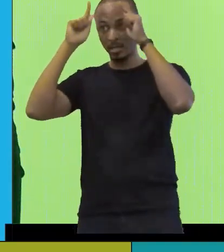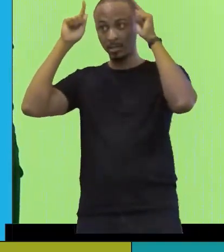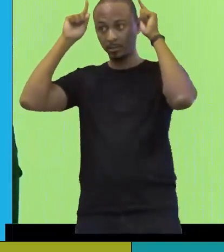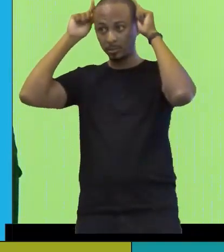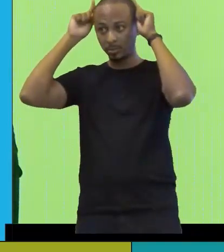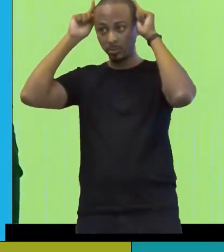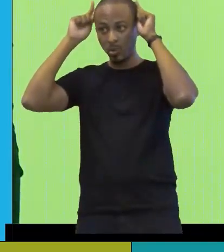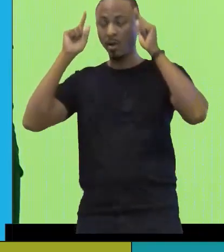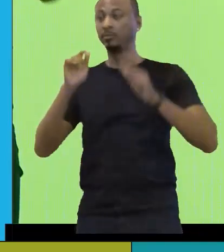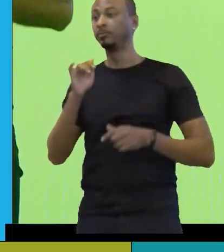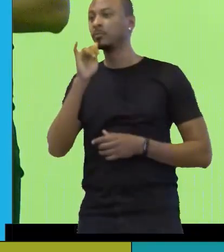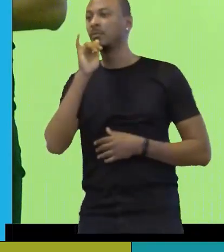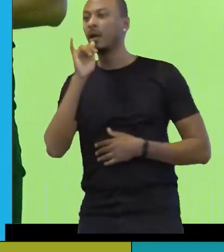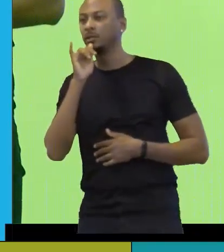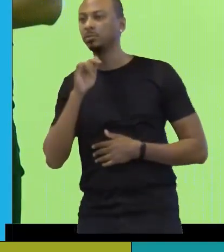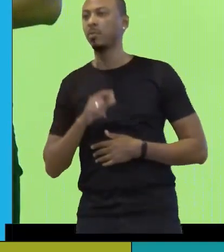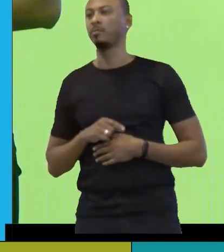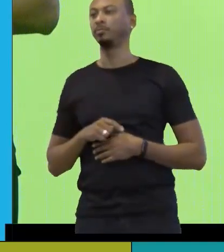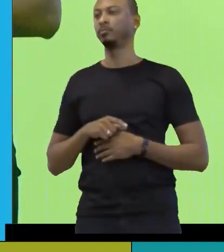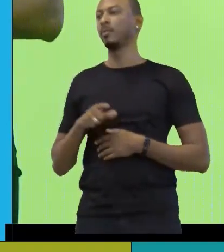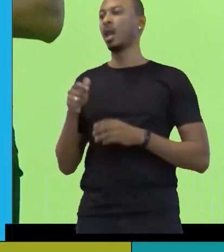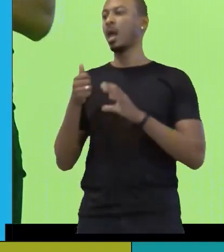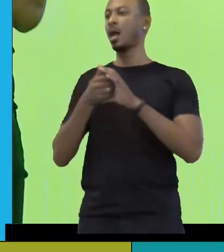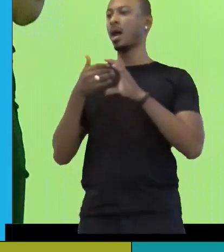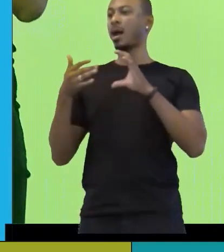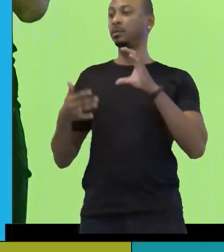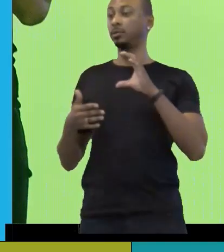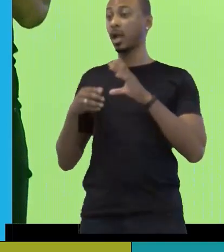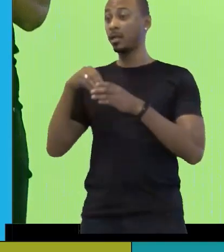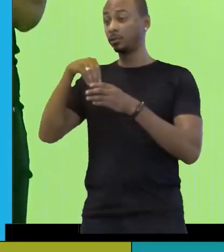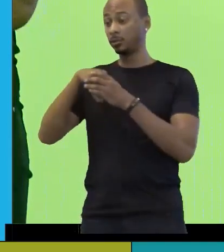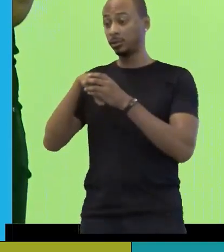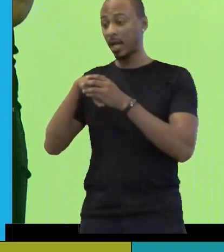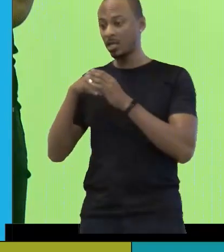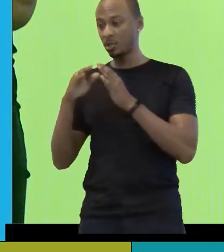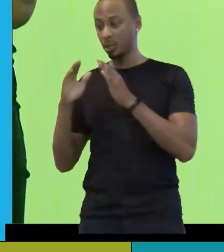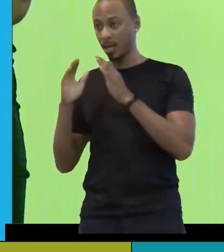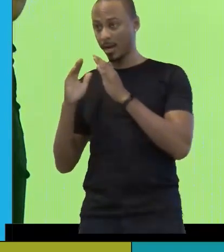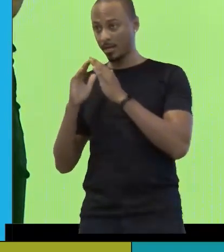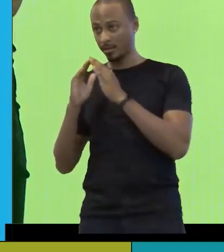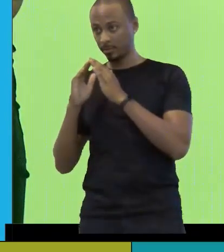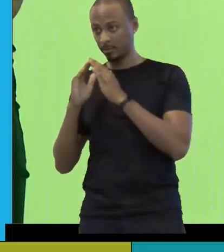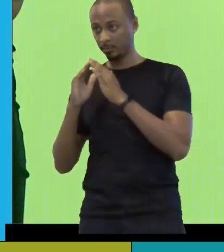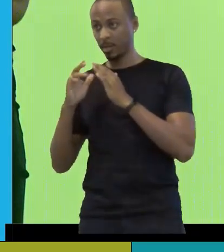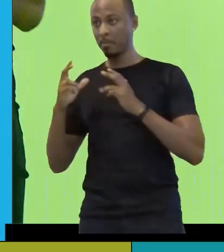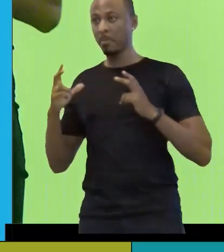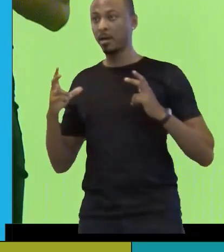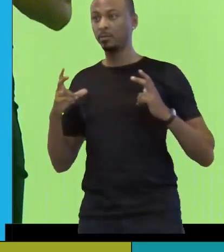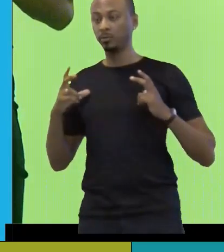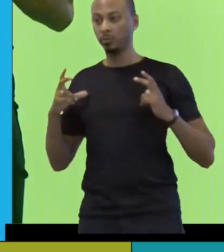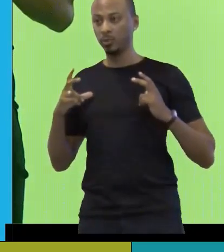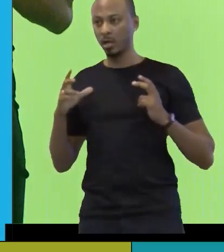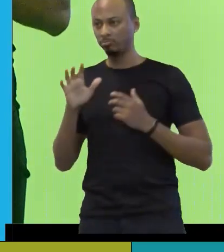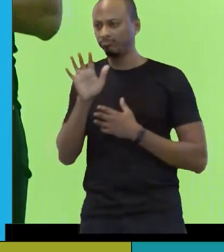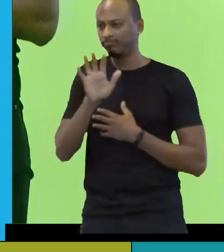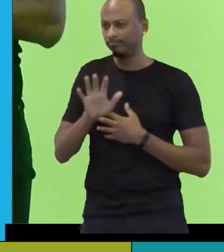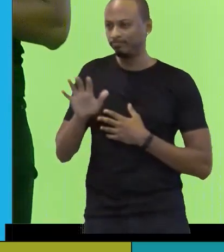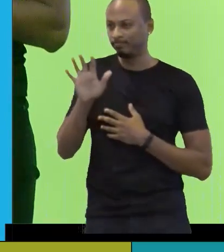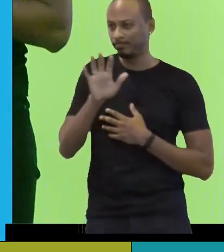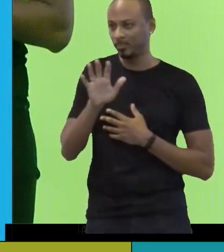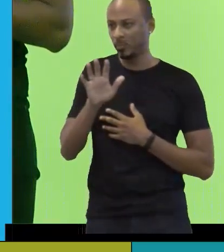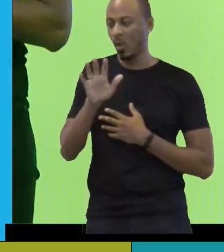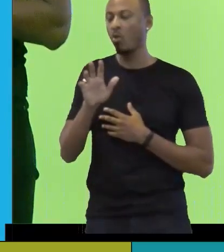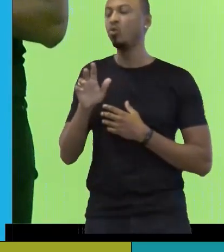aquilo que você é na sua vida íntima, na sua vida privada, você também deve ser enquanto